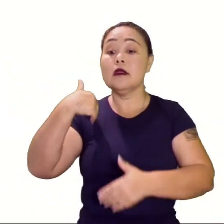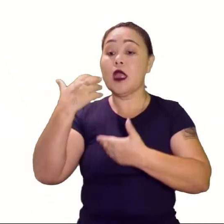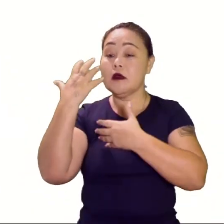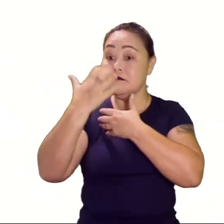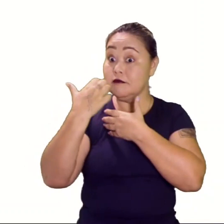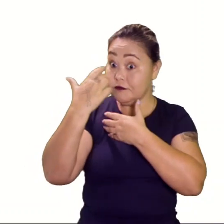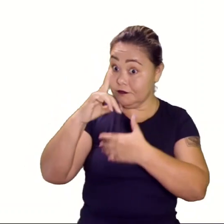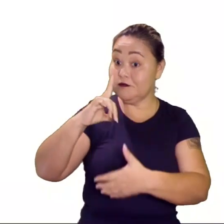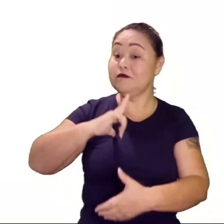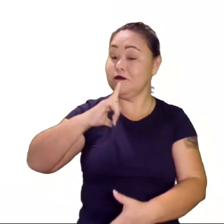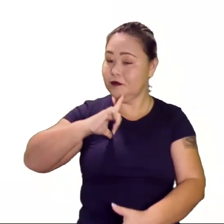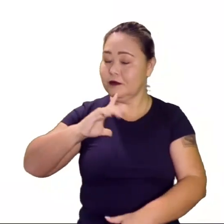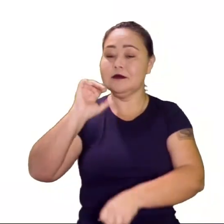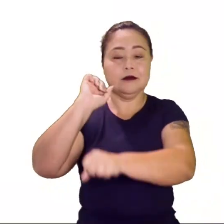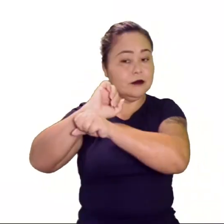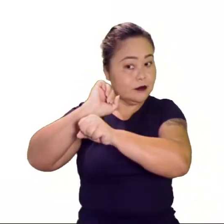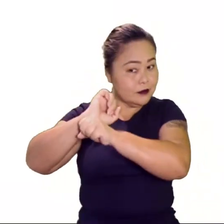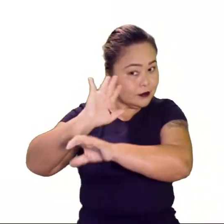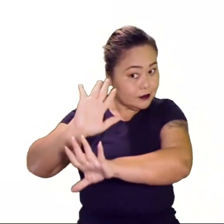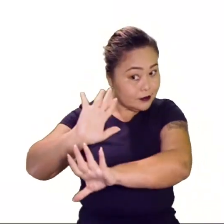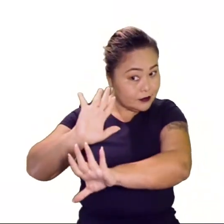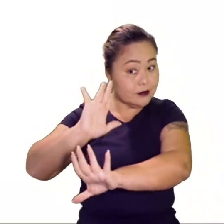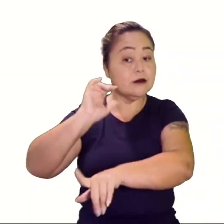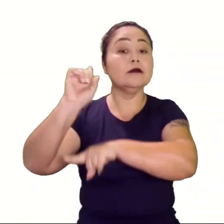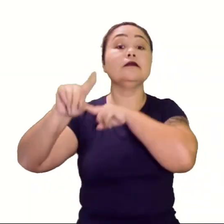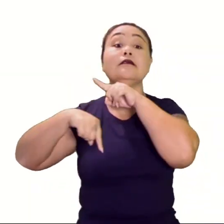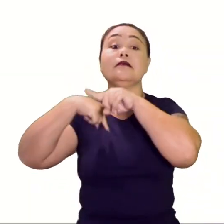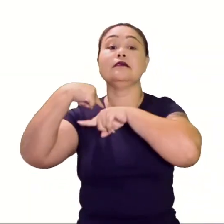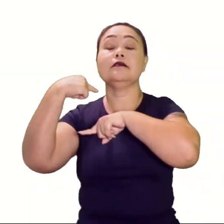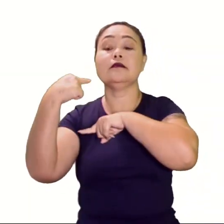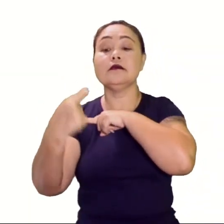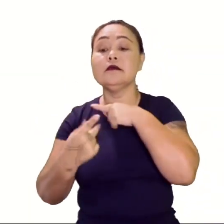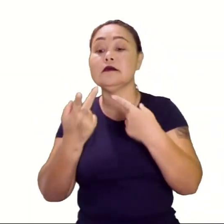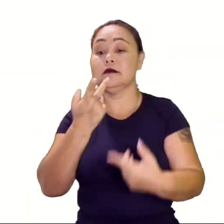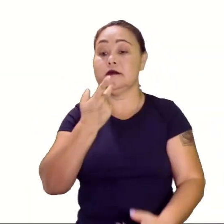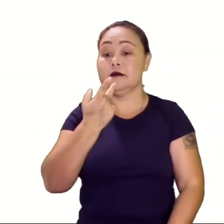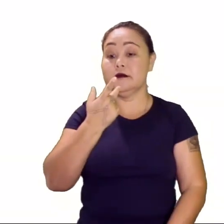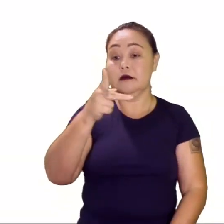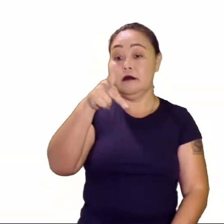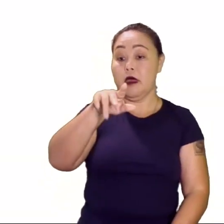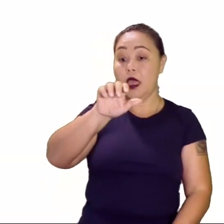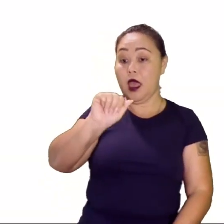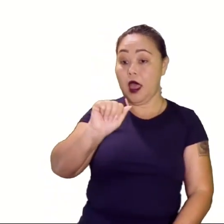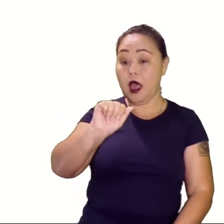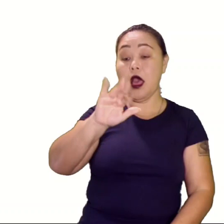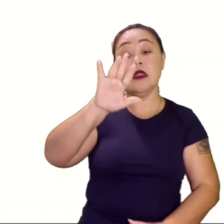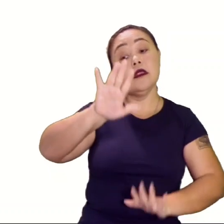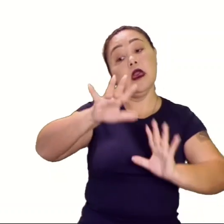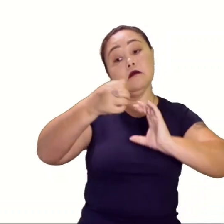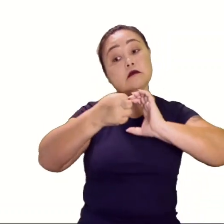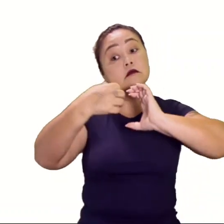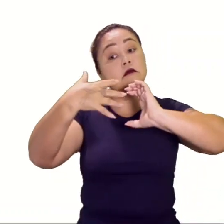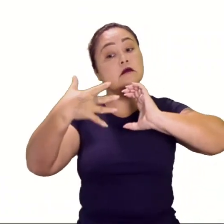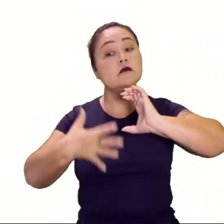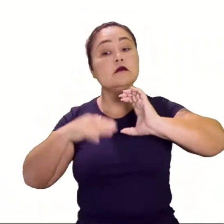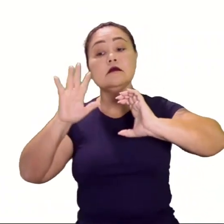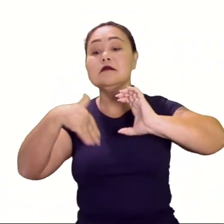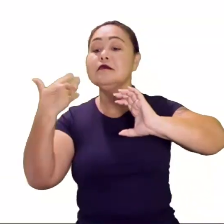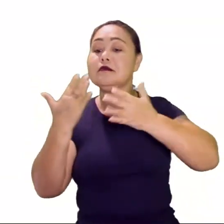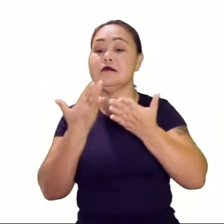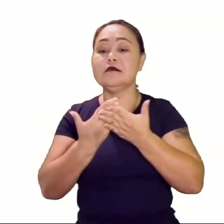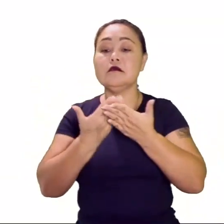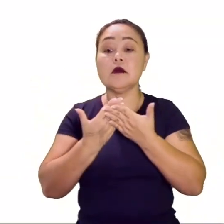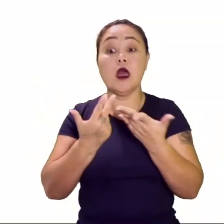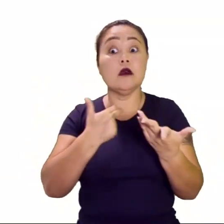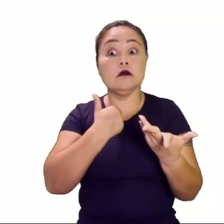vem vindo por aí. Aguarde e confira. Então, quando a gente fala de PA, tem algumas características. Vamos estudar. Isso. Nós